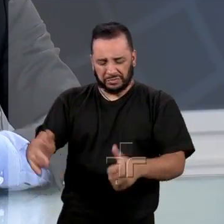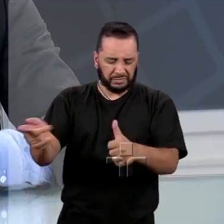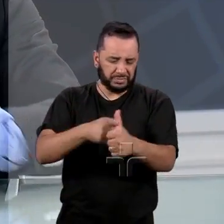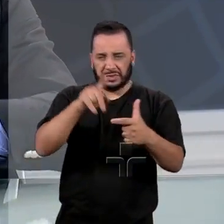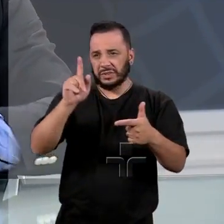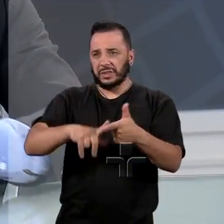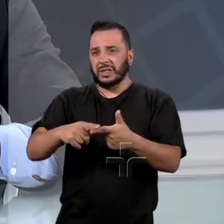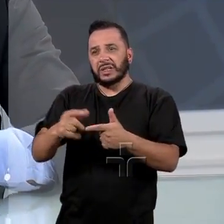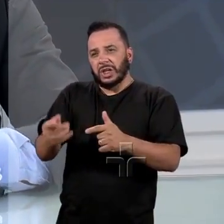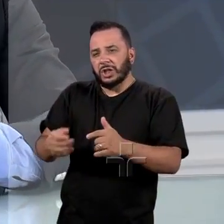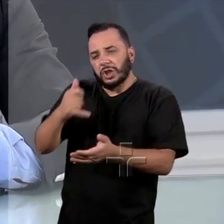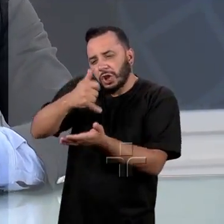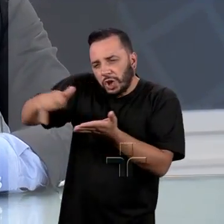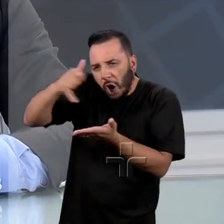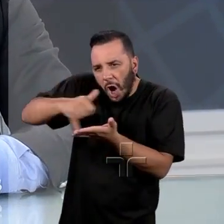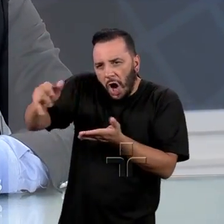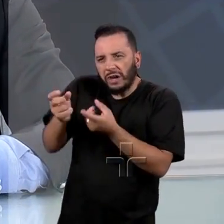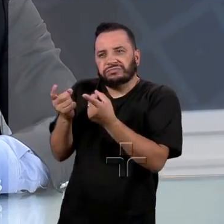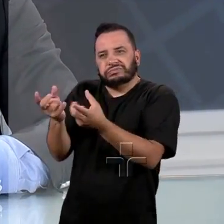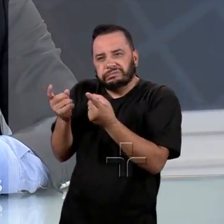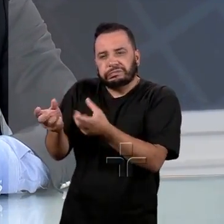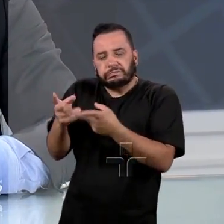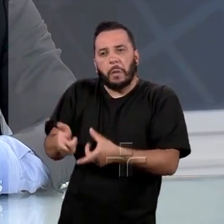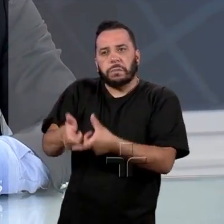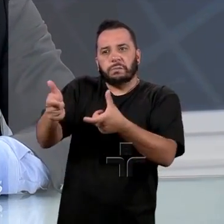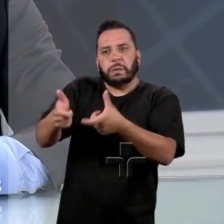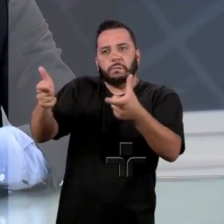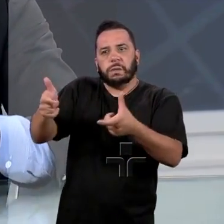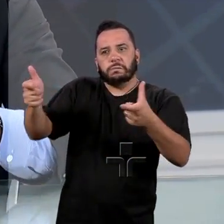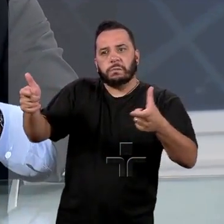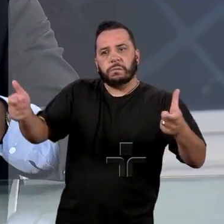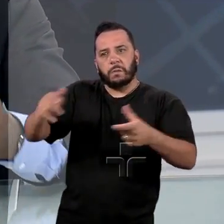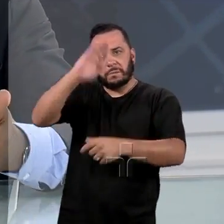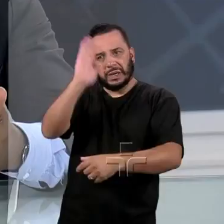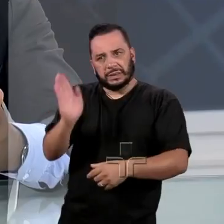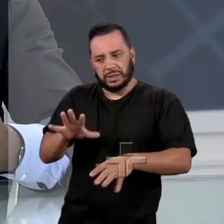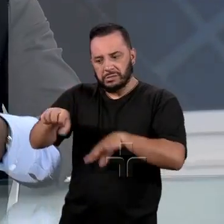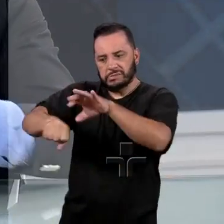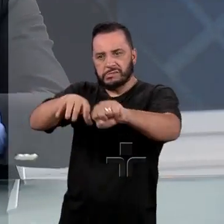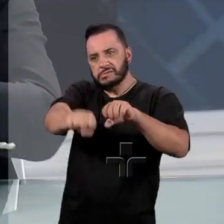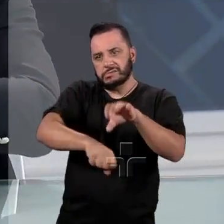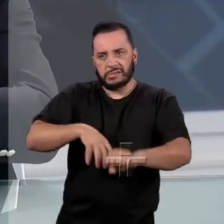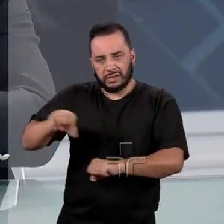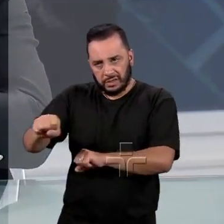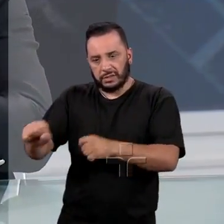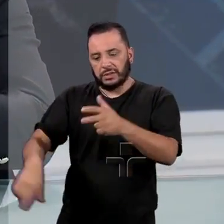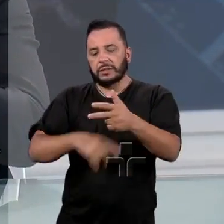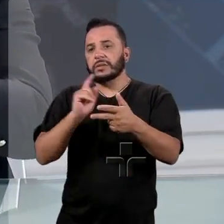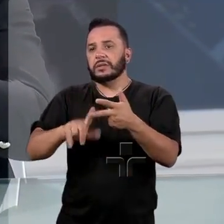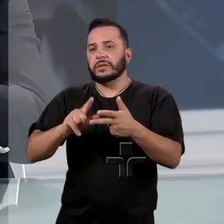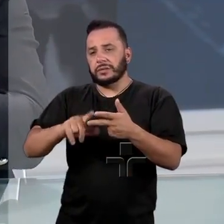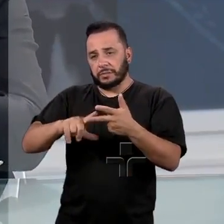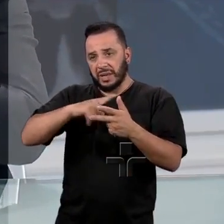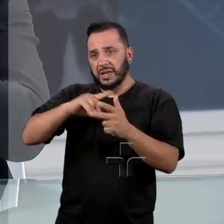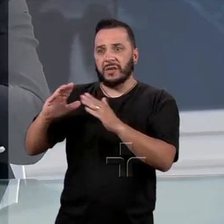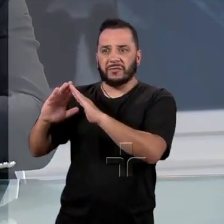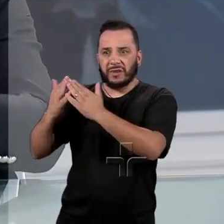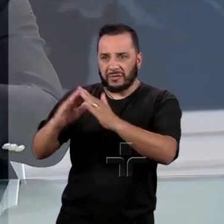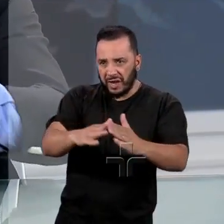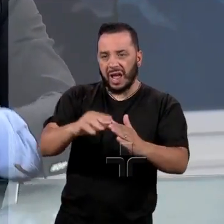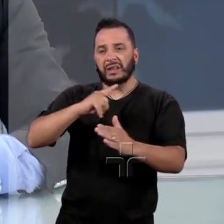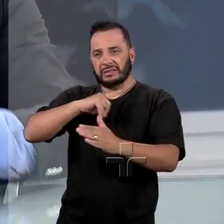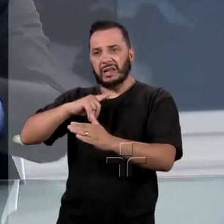que o tráfico está tomando conta, né, de boa parte do país, nós estamos dizendo que os morros estão ocupados pelo Exército,